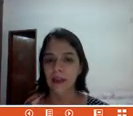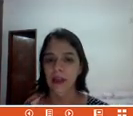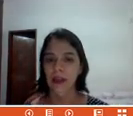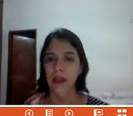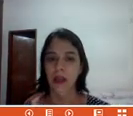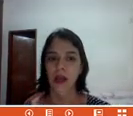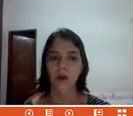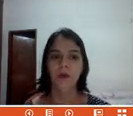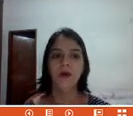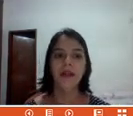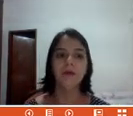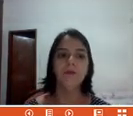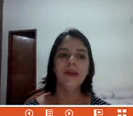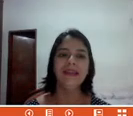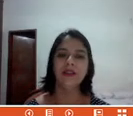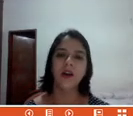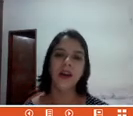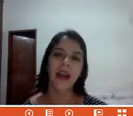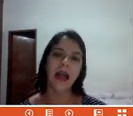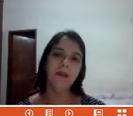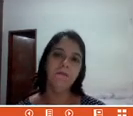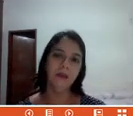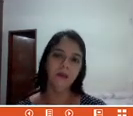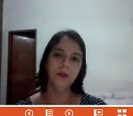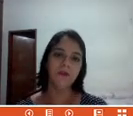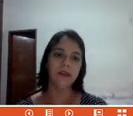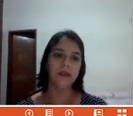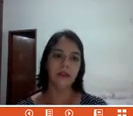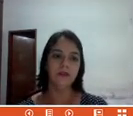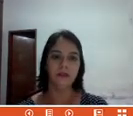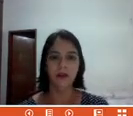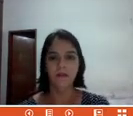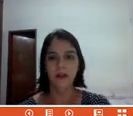sinais. Porque depois, só lá em